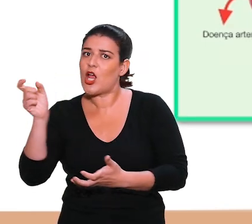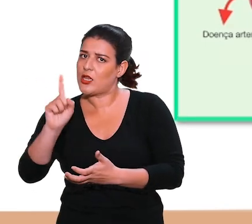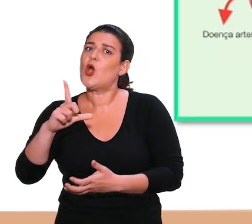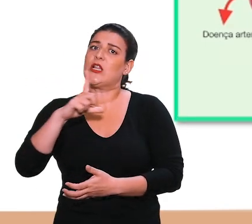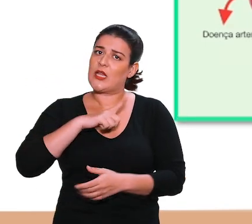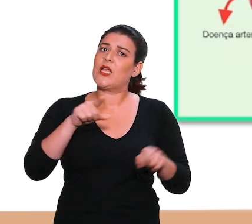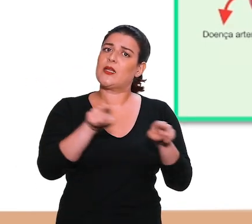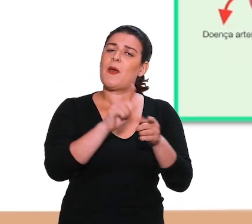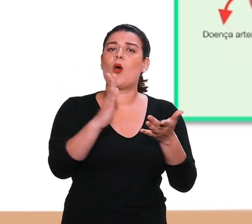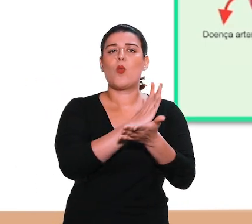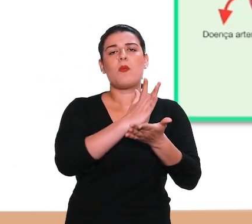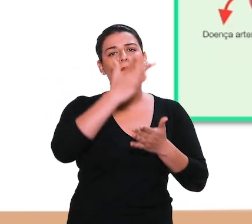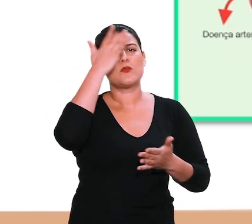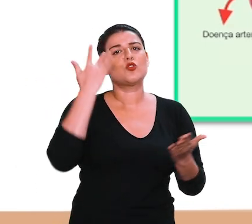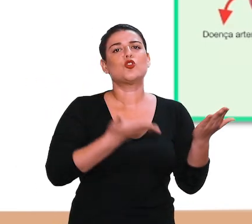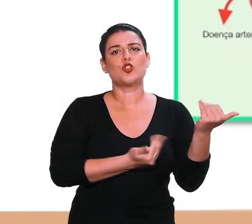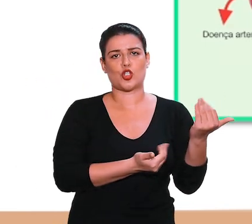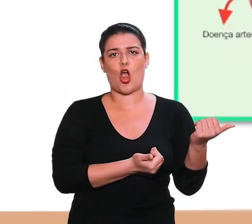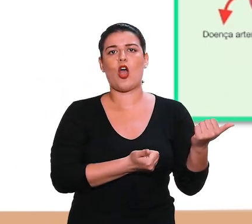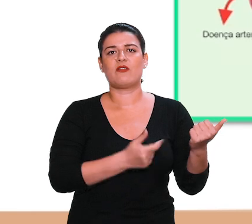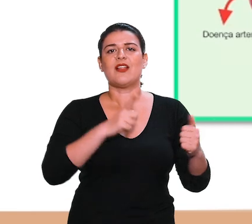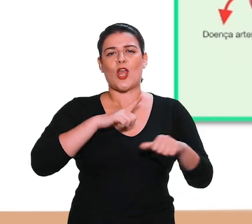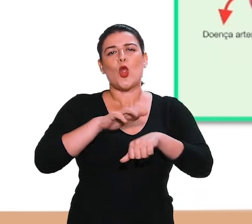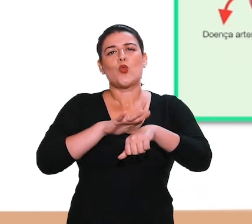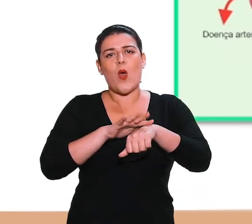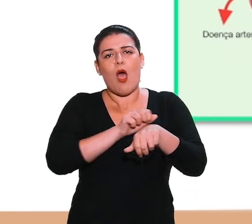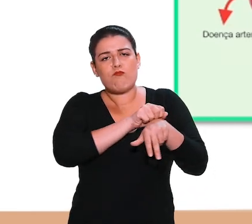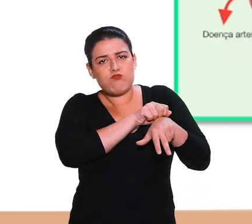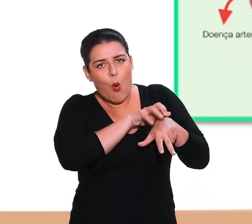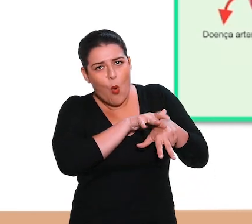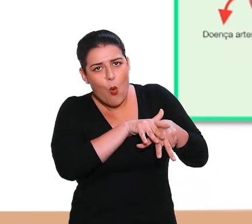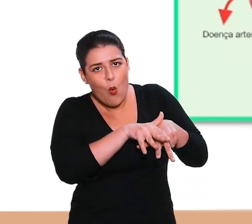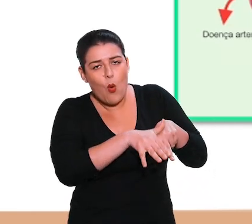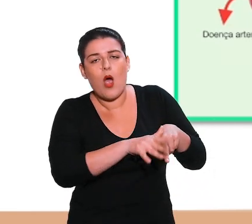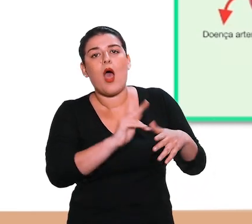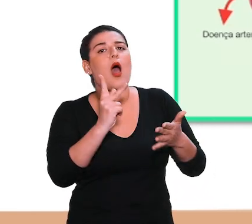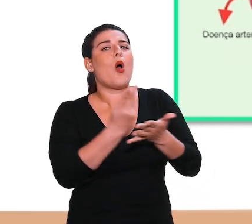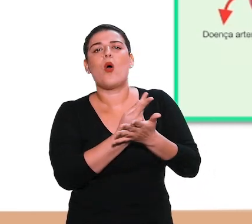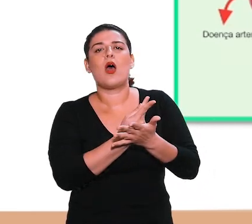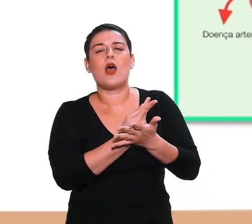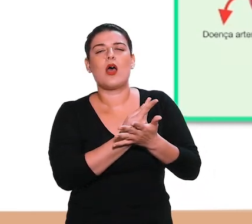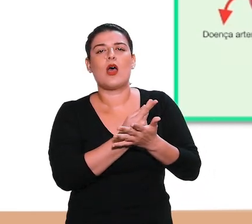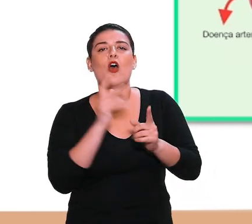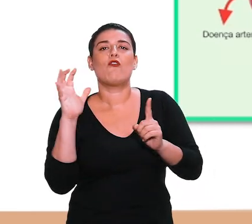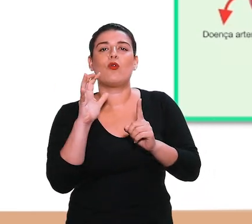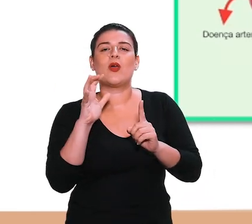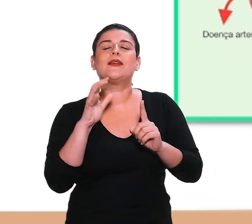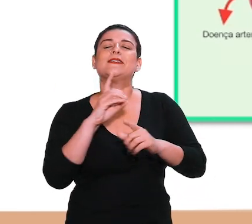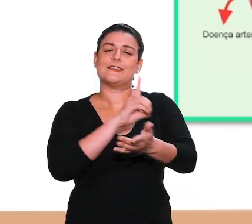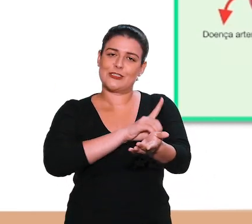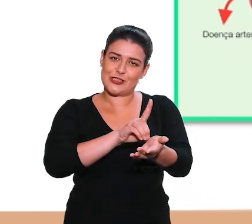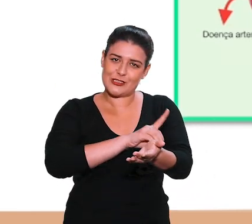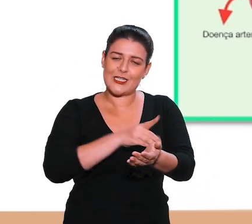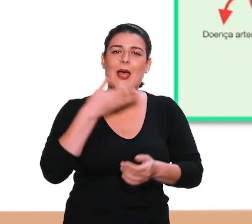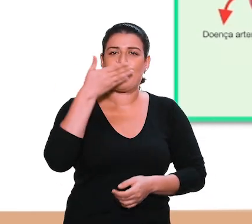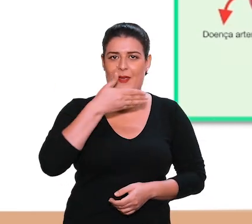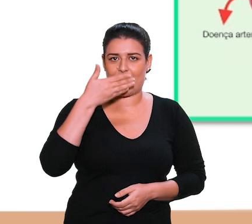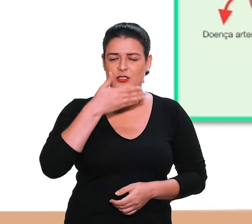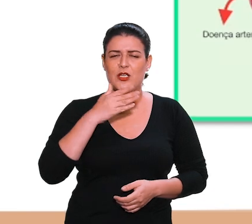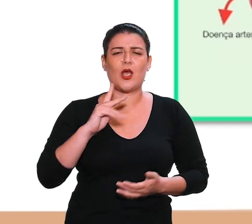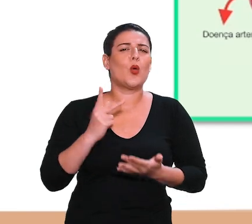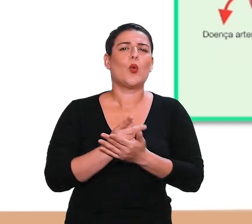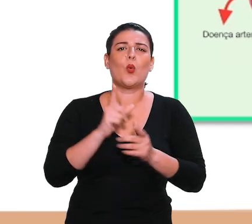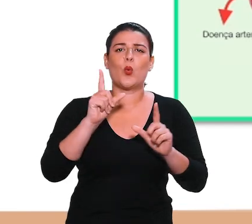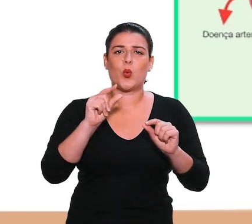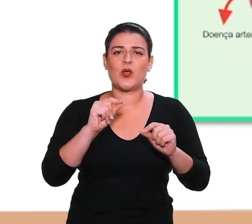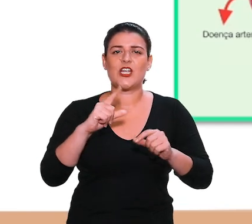novos que eu, com doença vascular periférica causada pela diabetes. E o que costuma acontecer seria